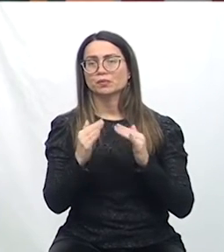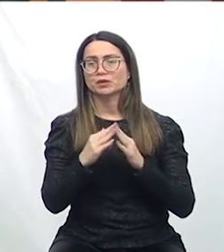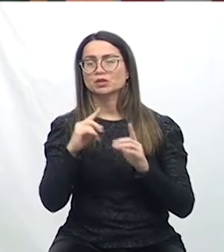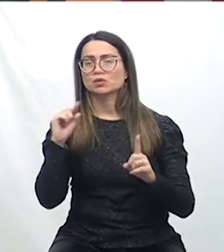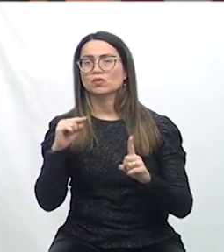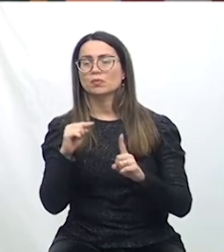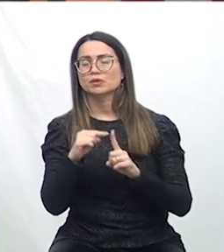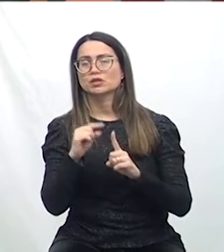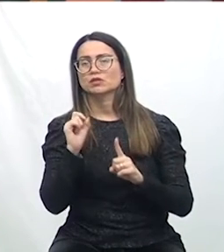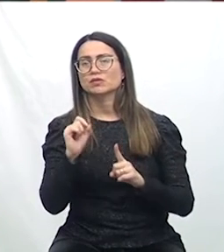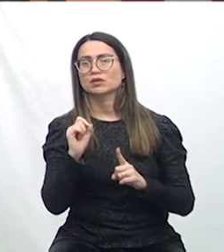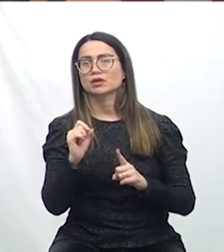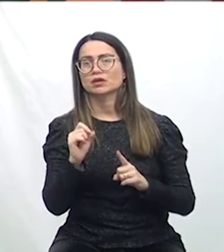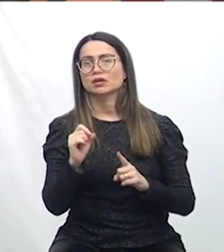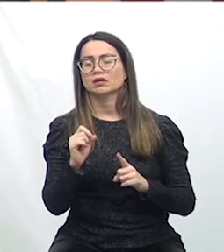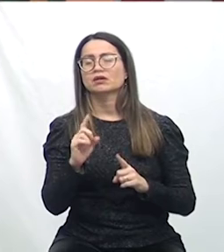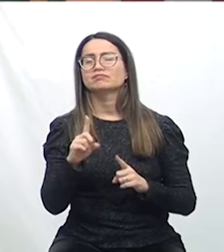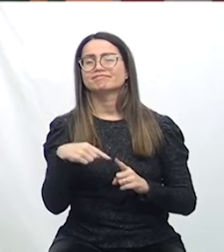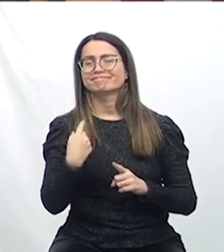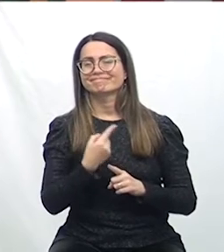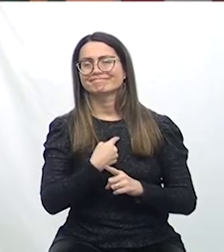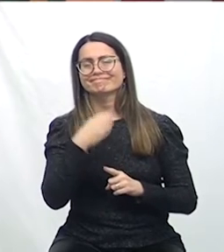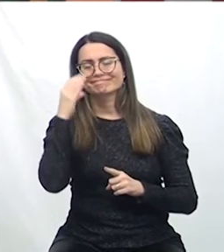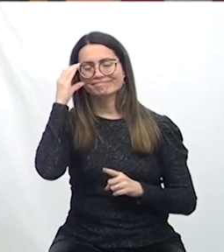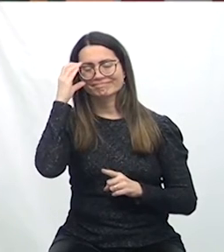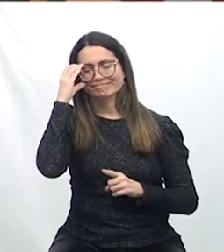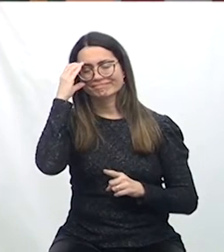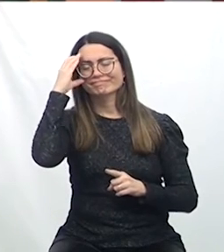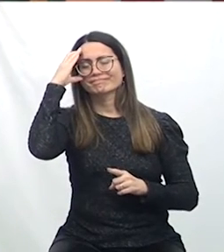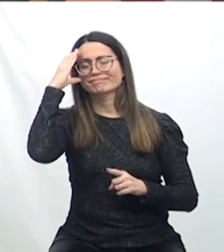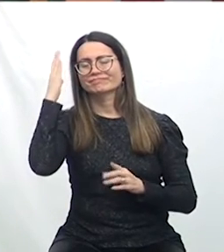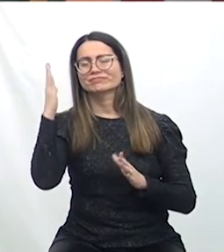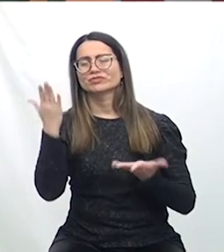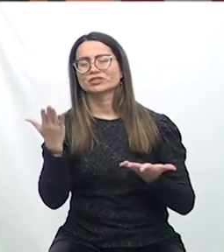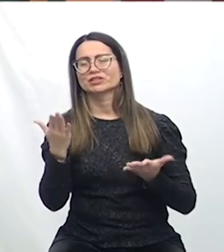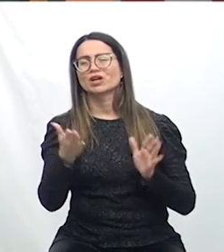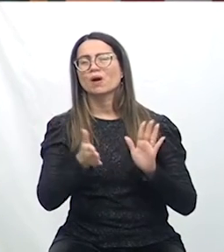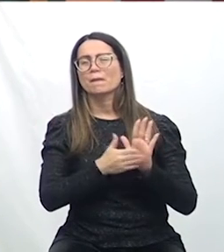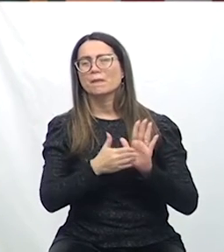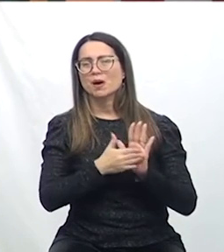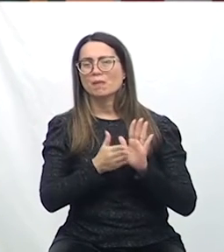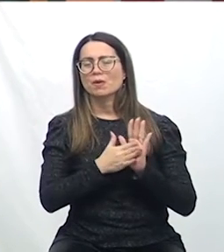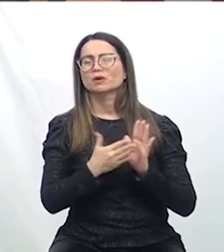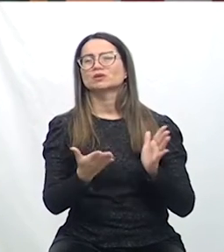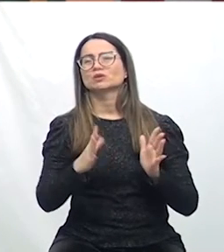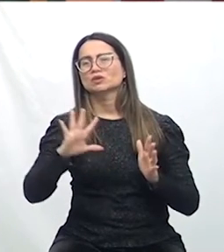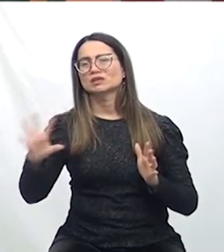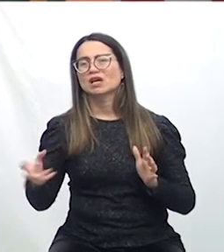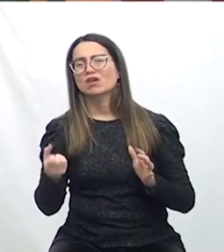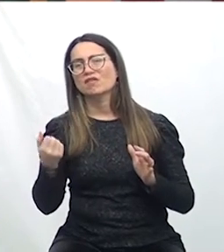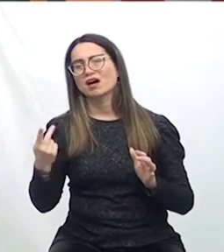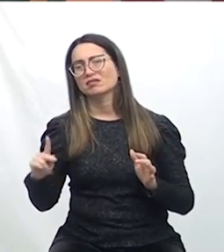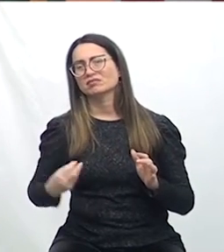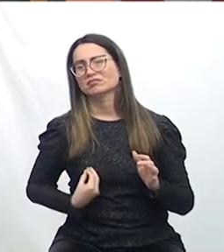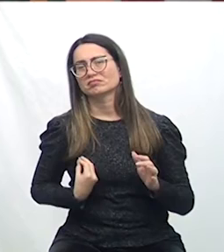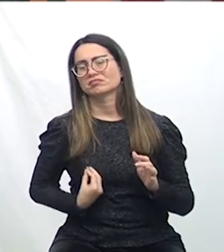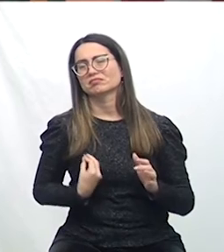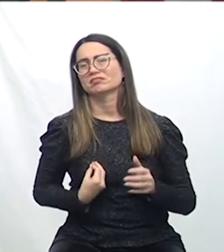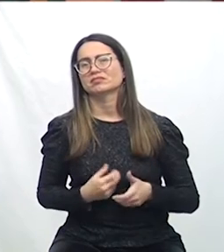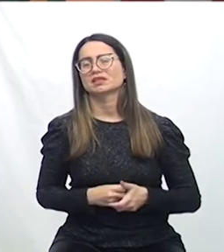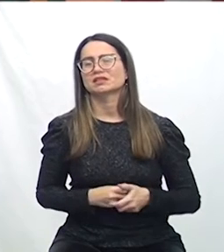senhora presidente. Nós temos um conhecimento e chegar no propósito, né, de salvar essas pessoas. Né? Esse é um